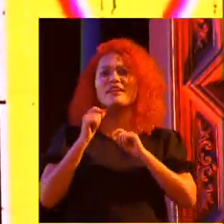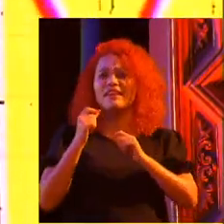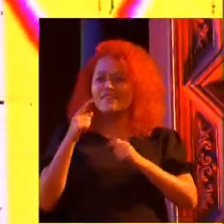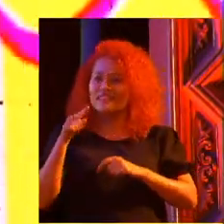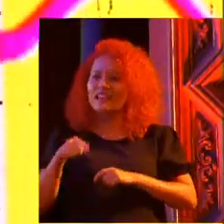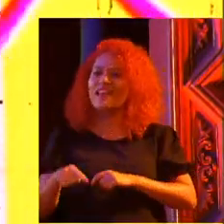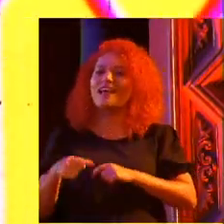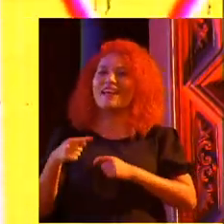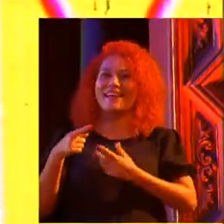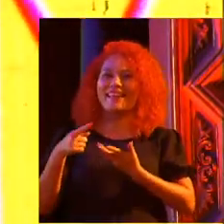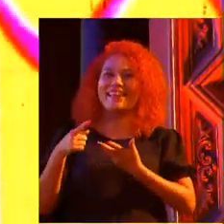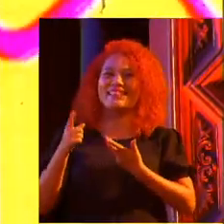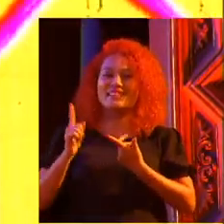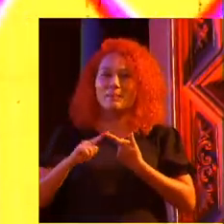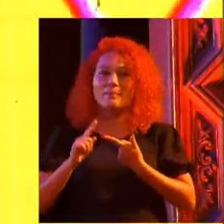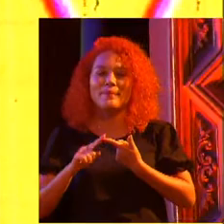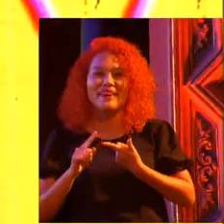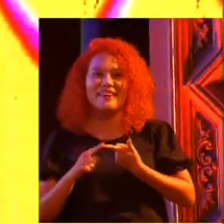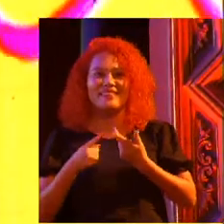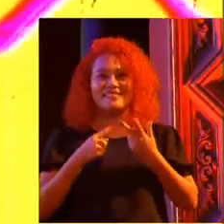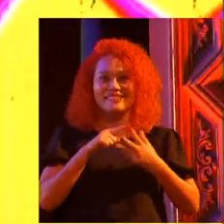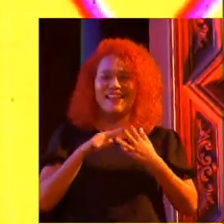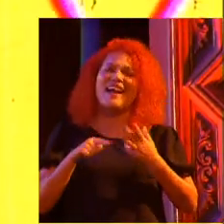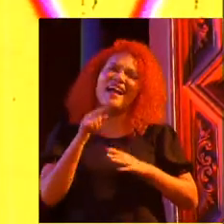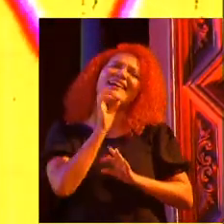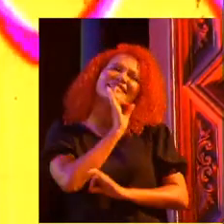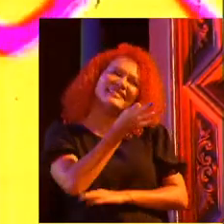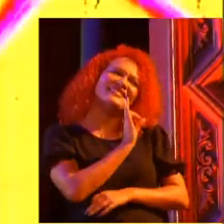foi indicado. Eu falei, pai, você não está certo.